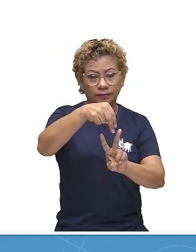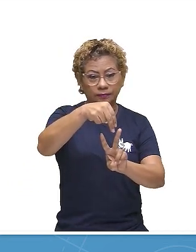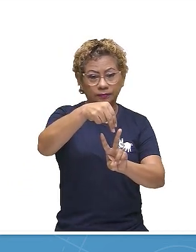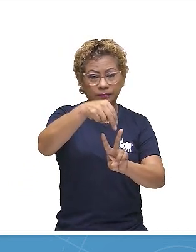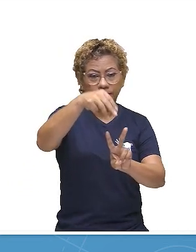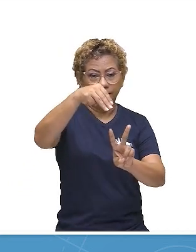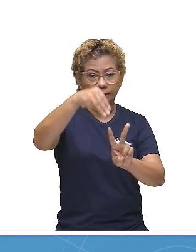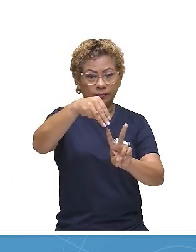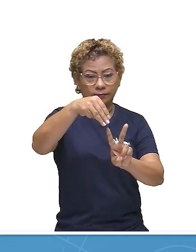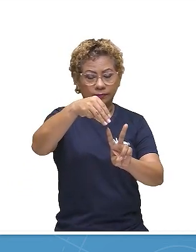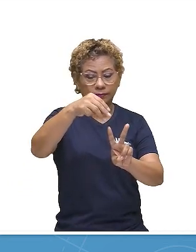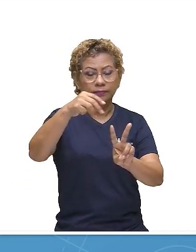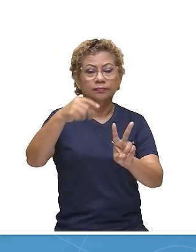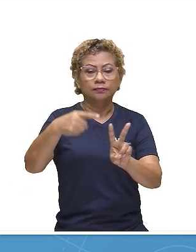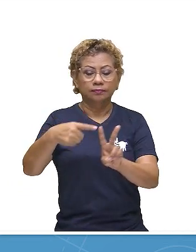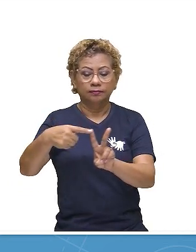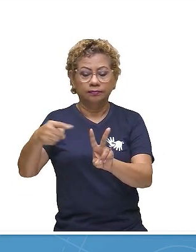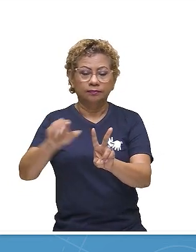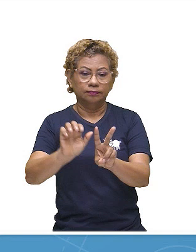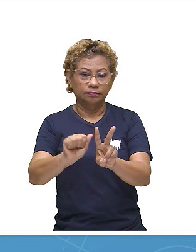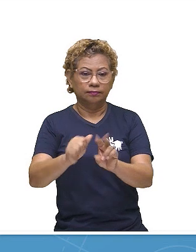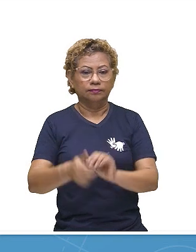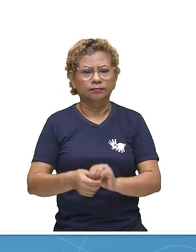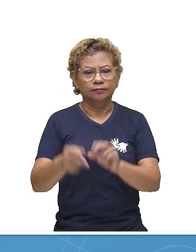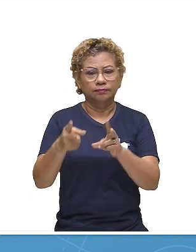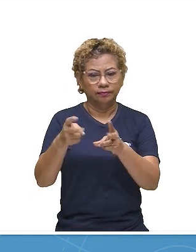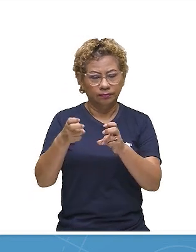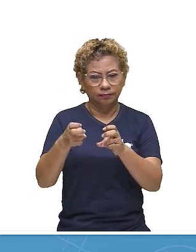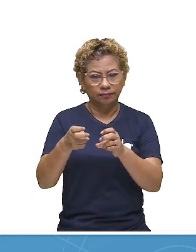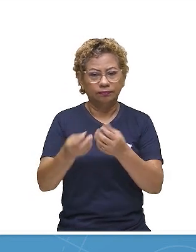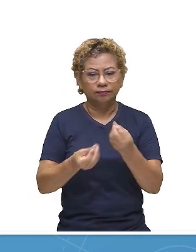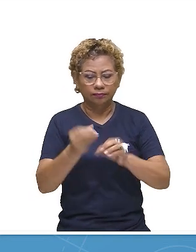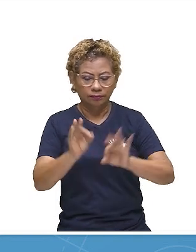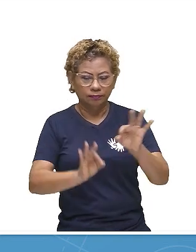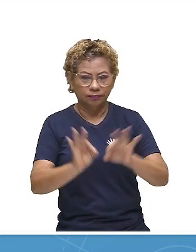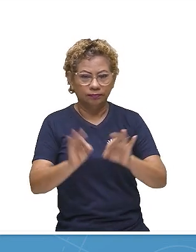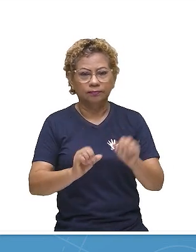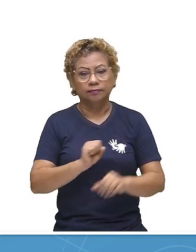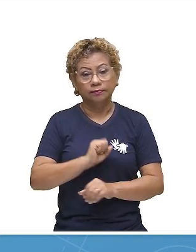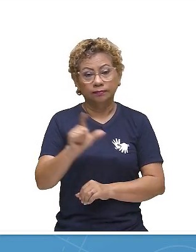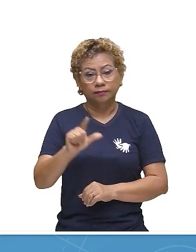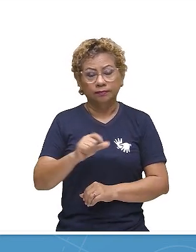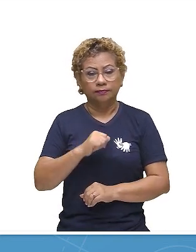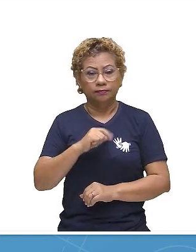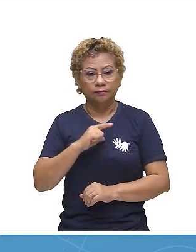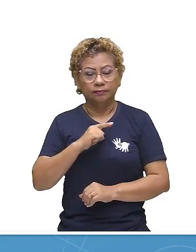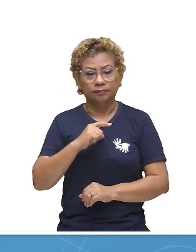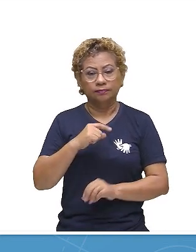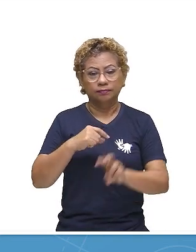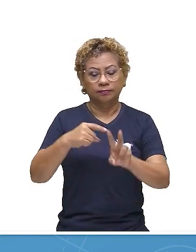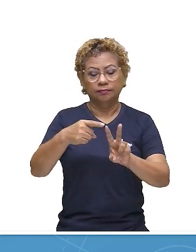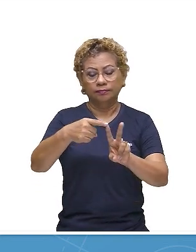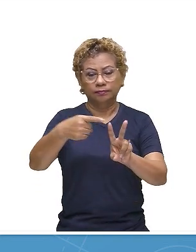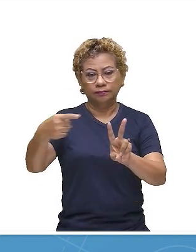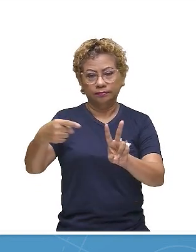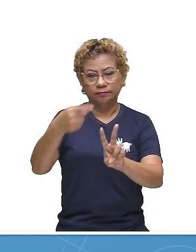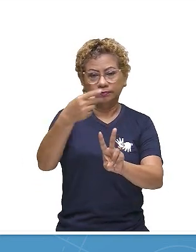é uma diferença. Nós vamos ver aqui. Vamos supor, se eu tenho raiz cúbica